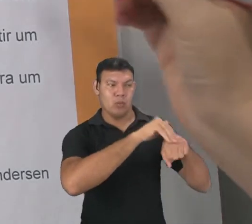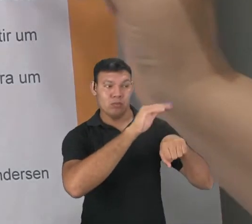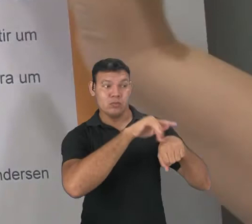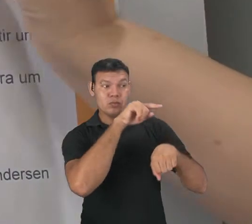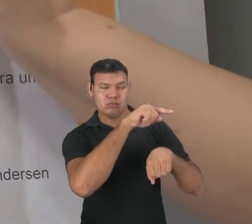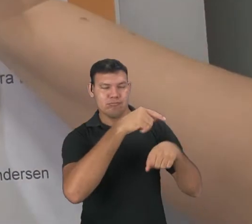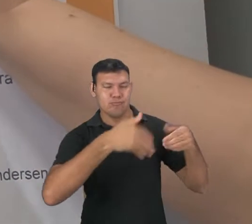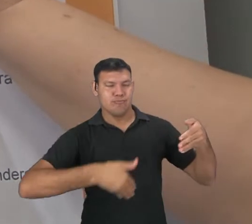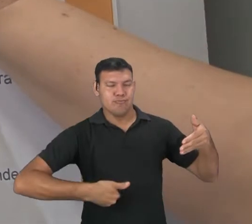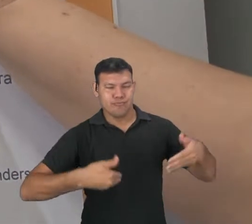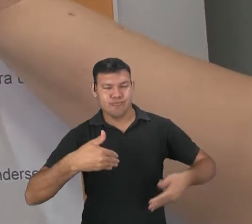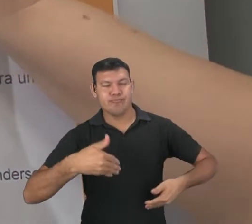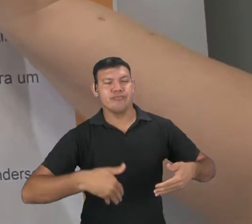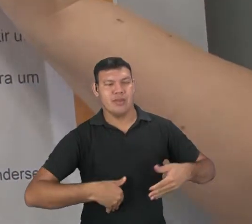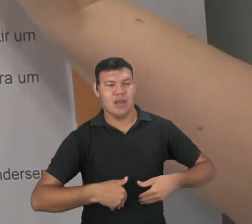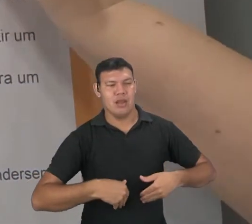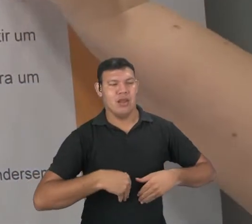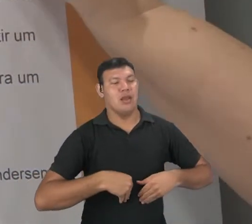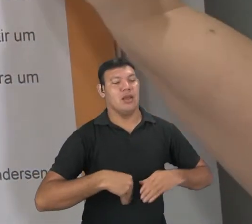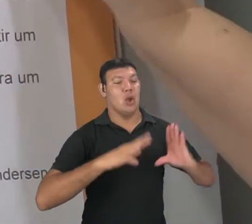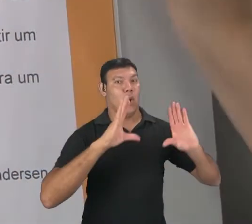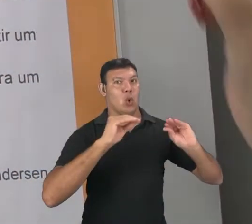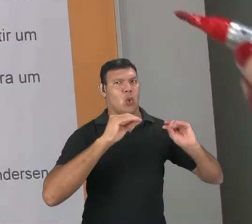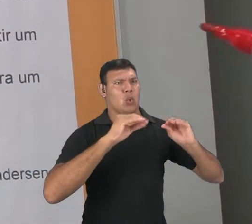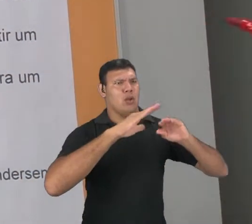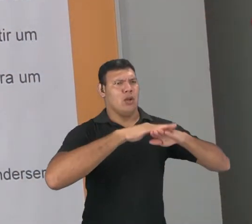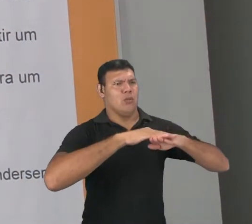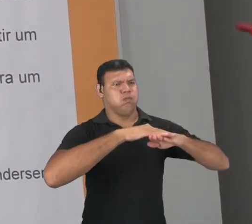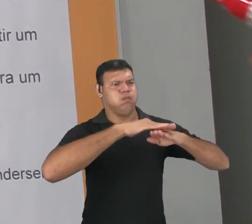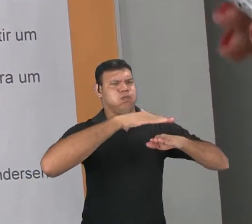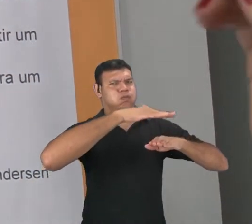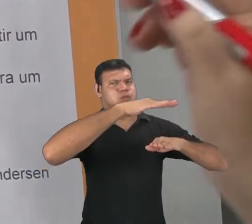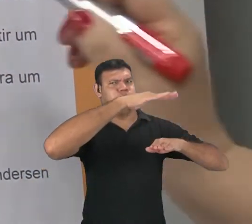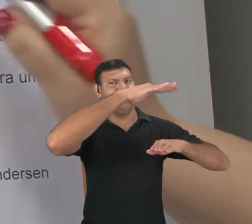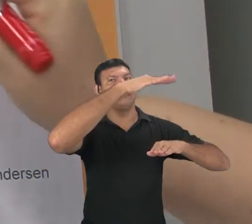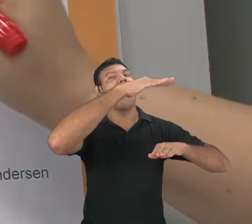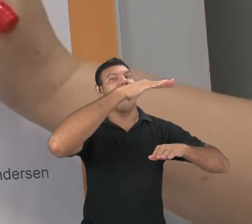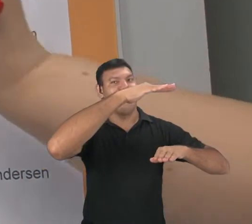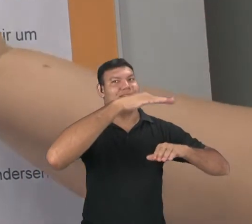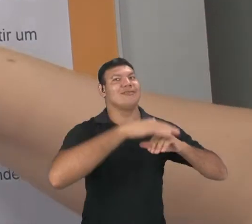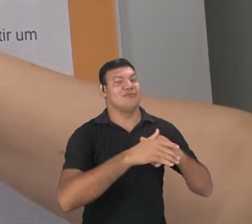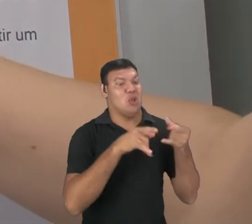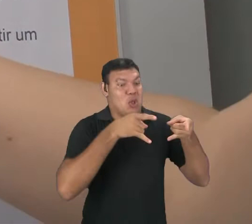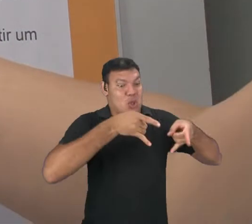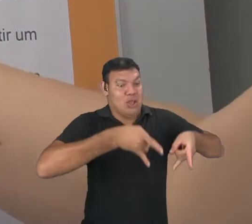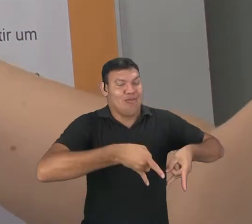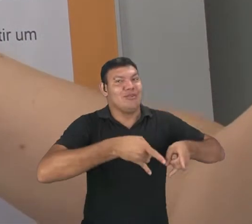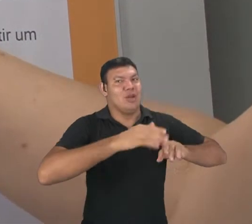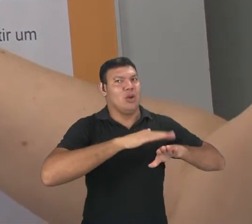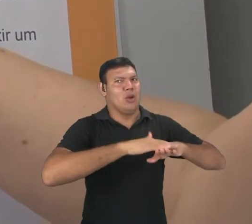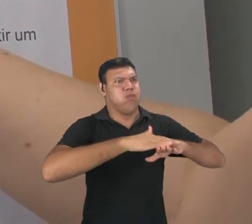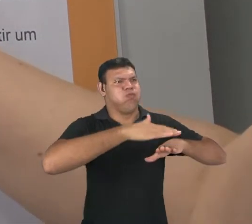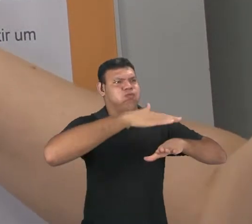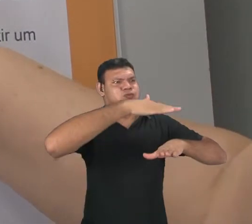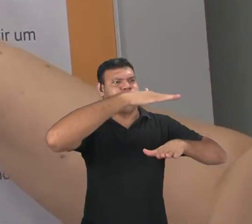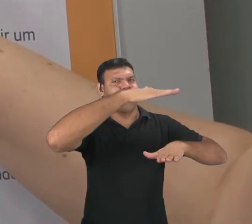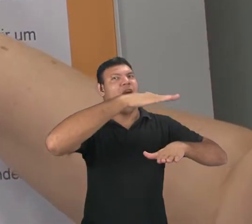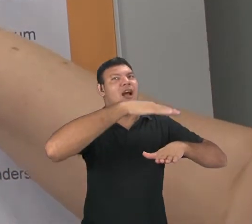confiança, né, empilhar 20 colchões no quarto de hóspede, né? E